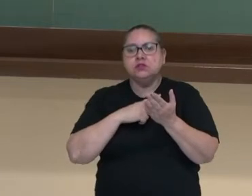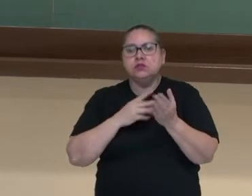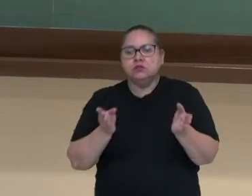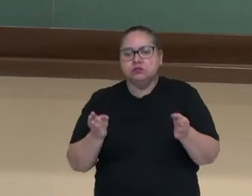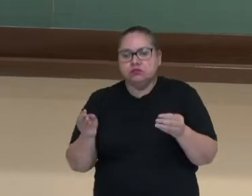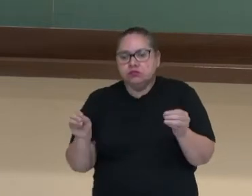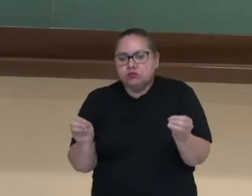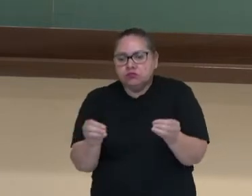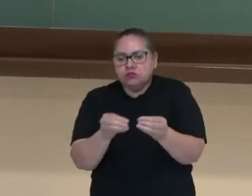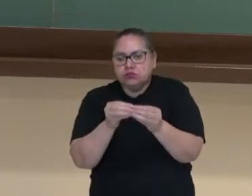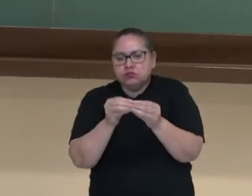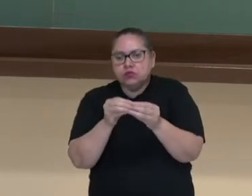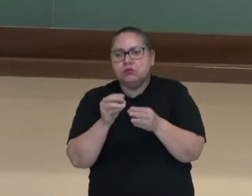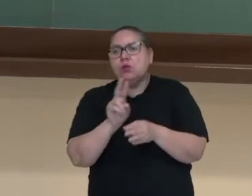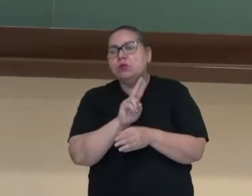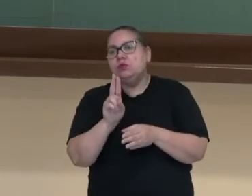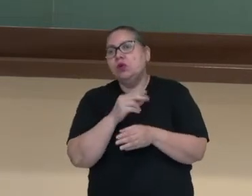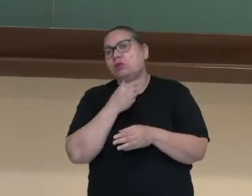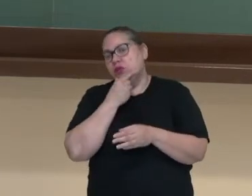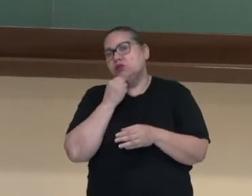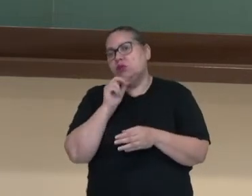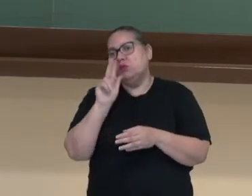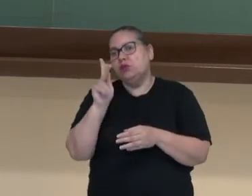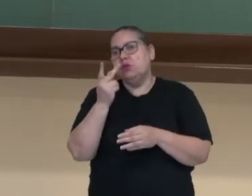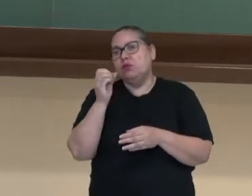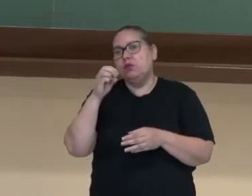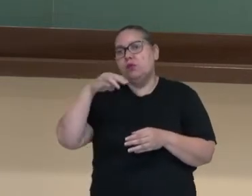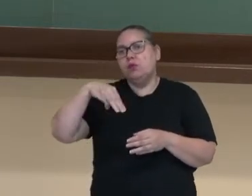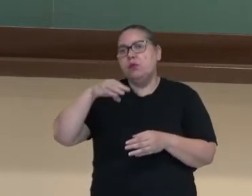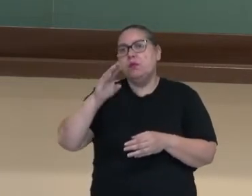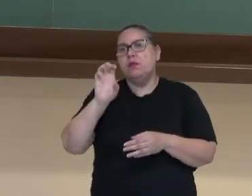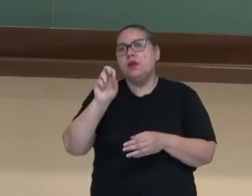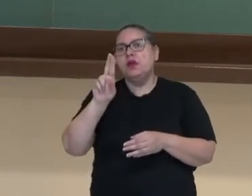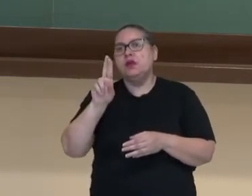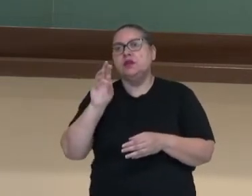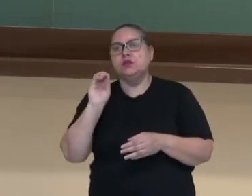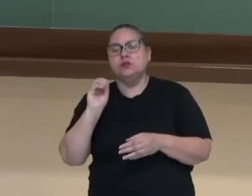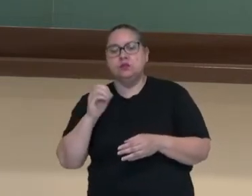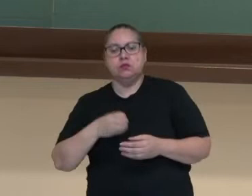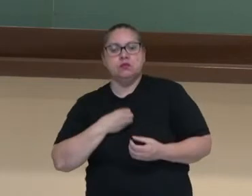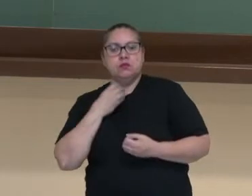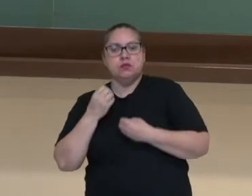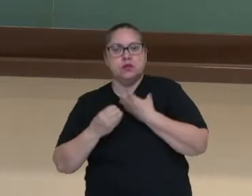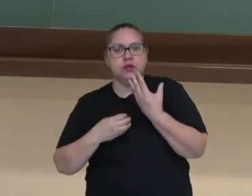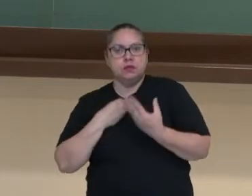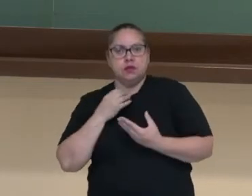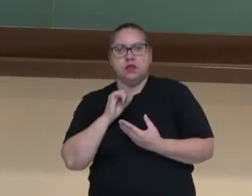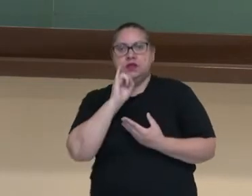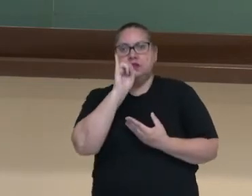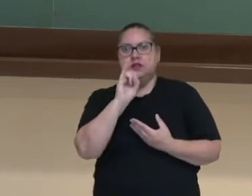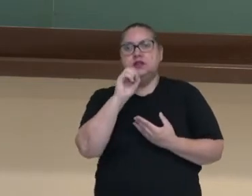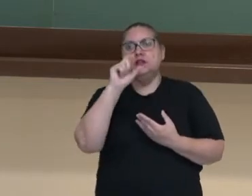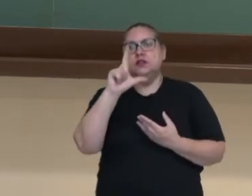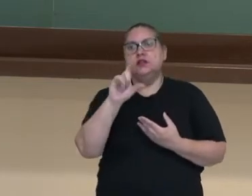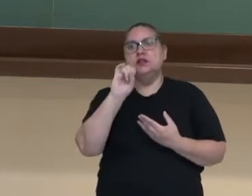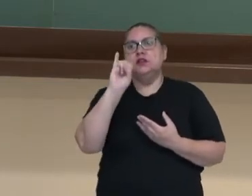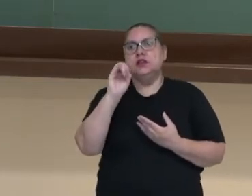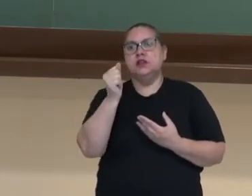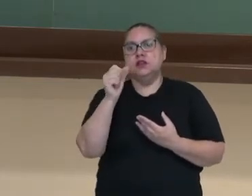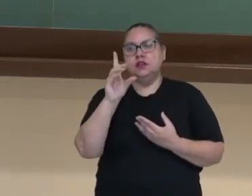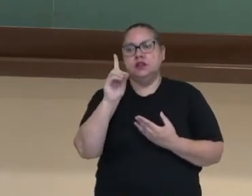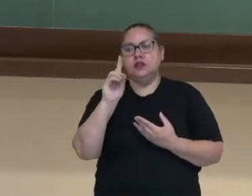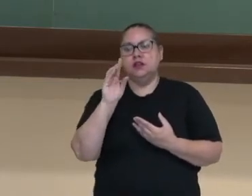reunidos, então, sob o nome de Homero. O poema épico Ilíada, né, vai falar